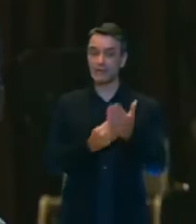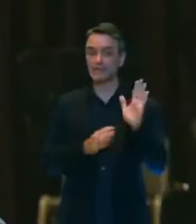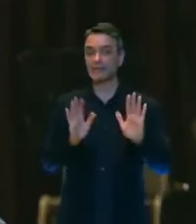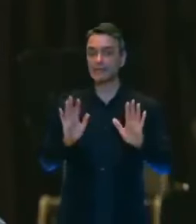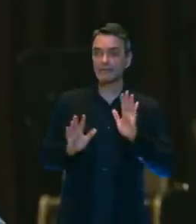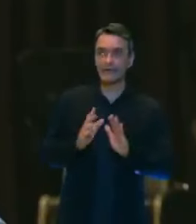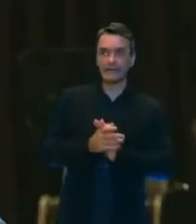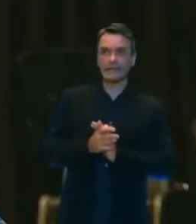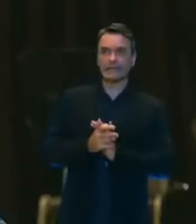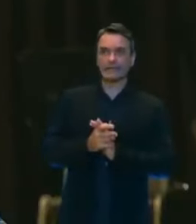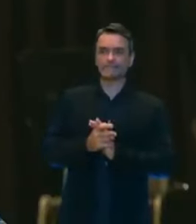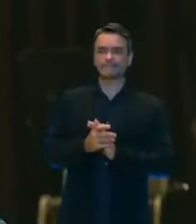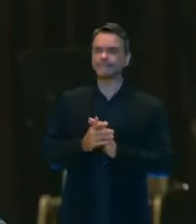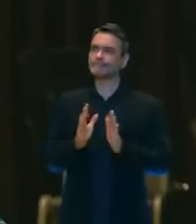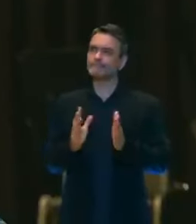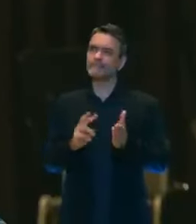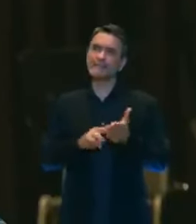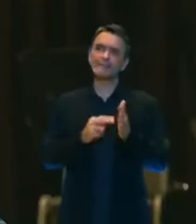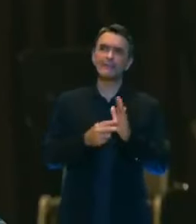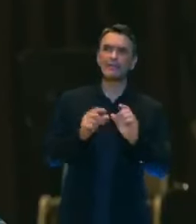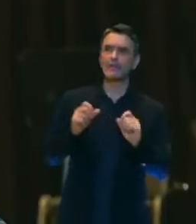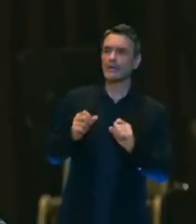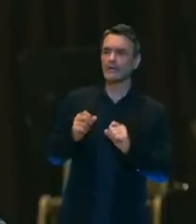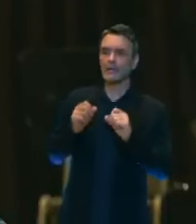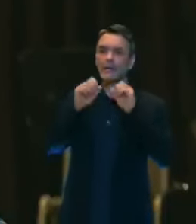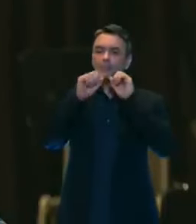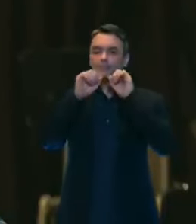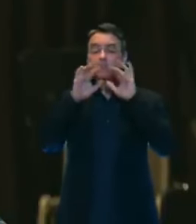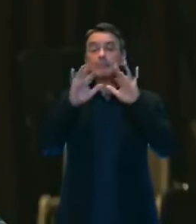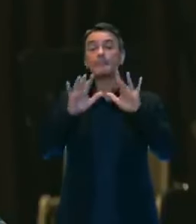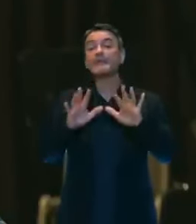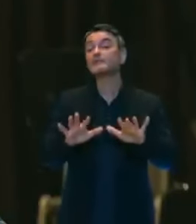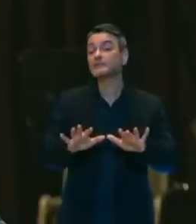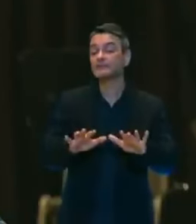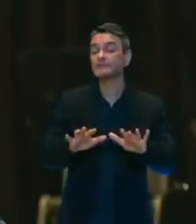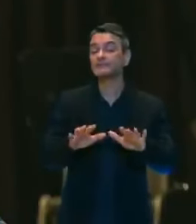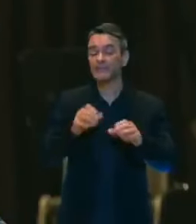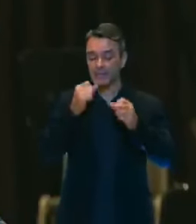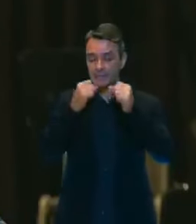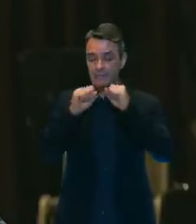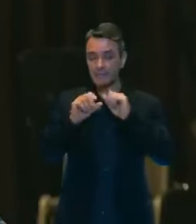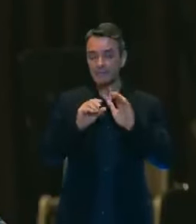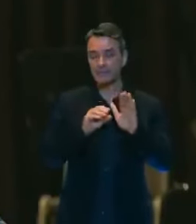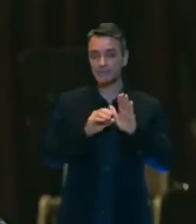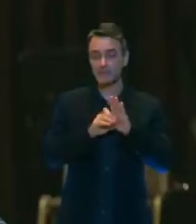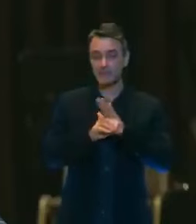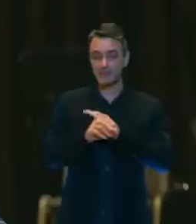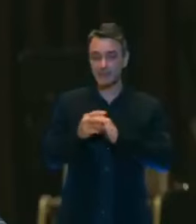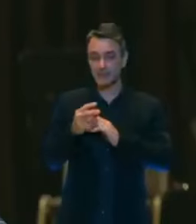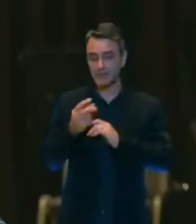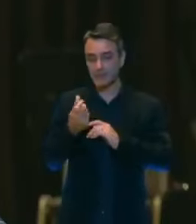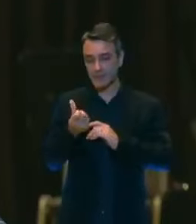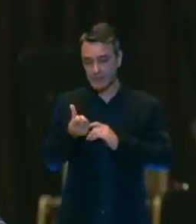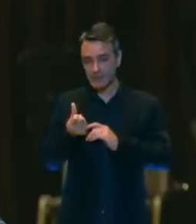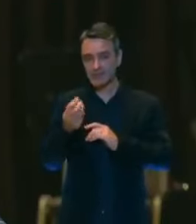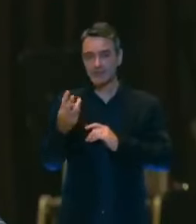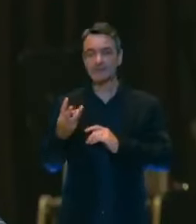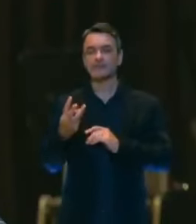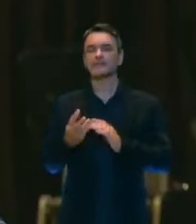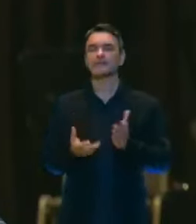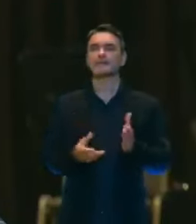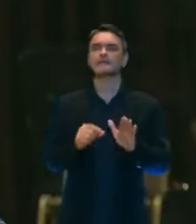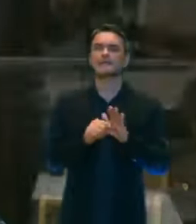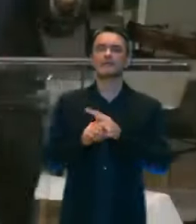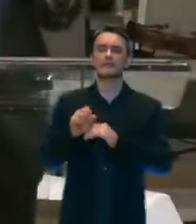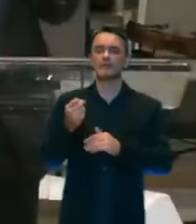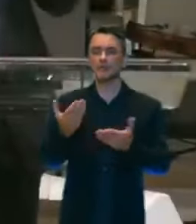de Deus como um sinônimo de bênção. Salmo 63:8 diz: a minha alma